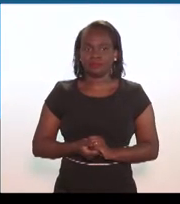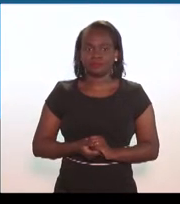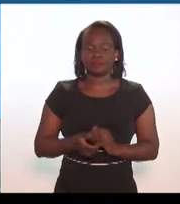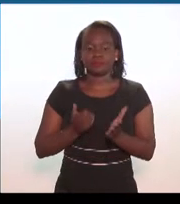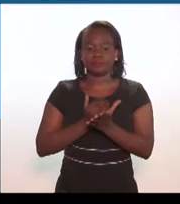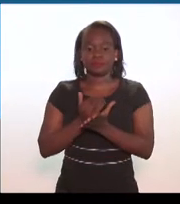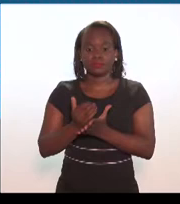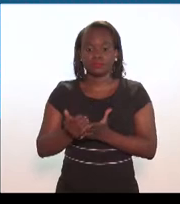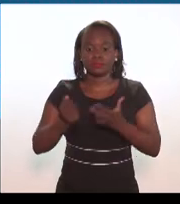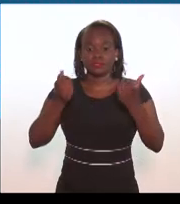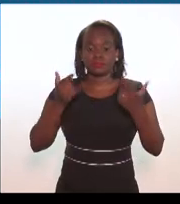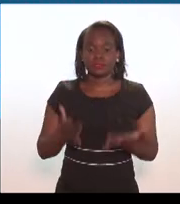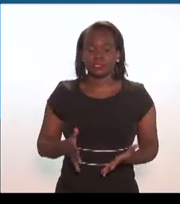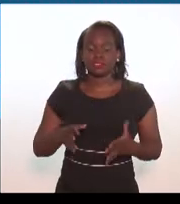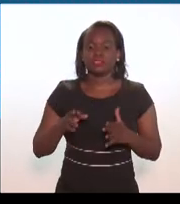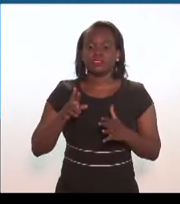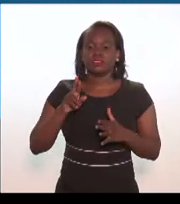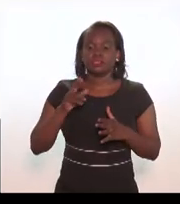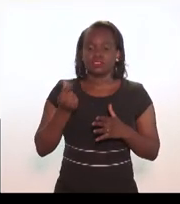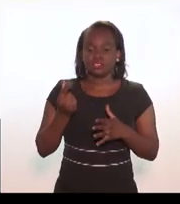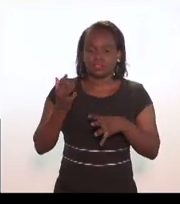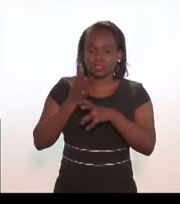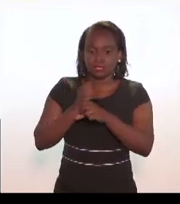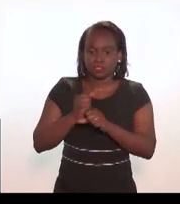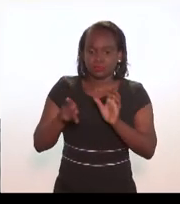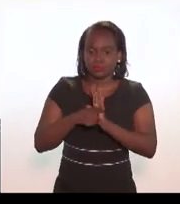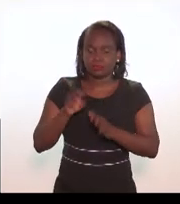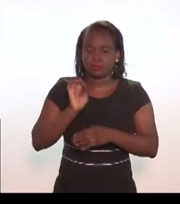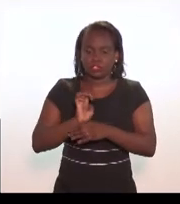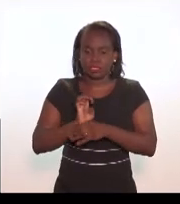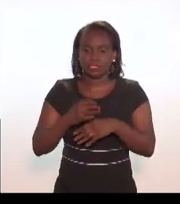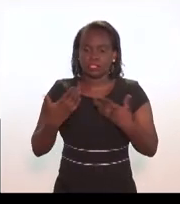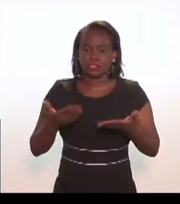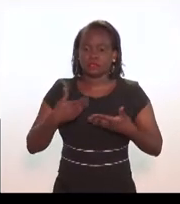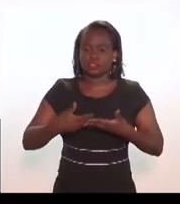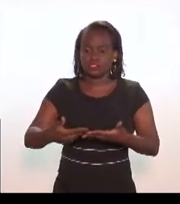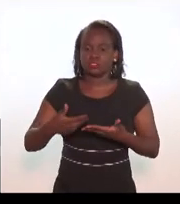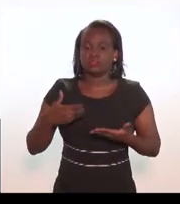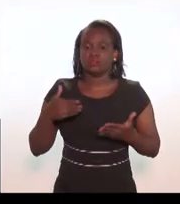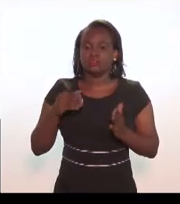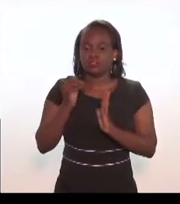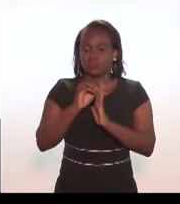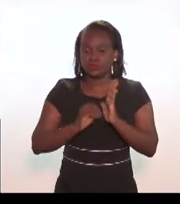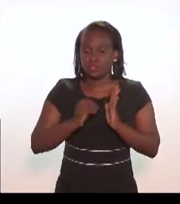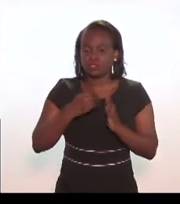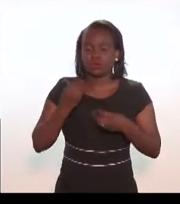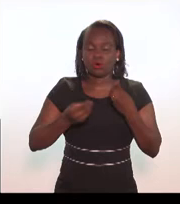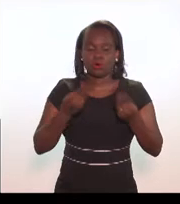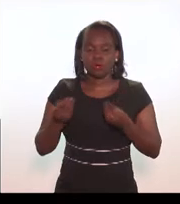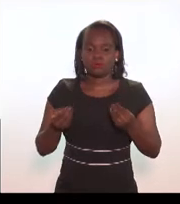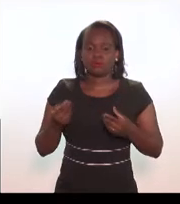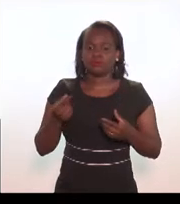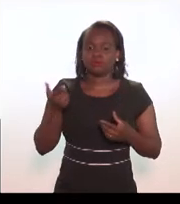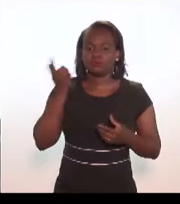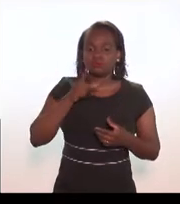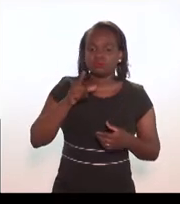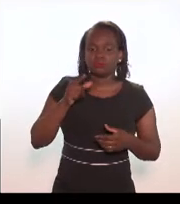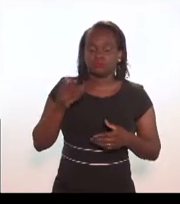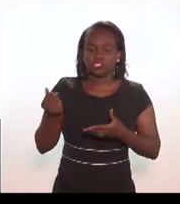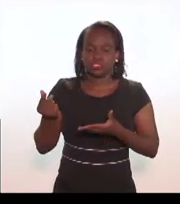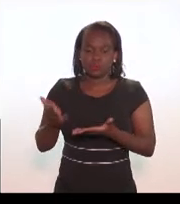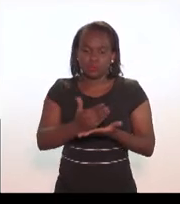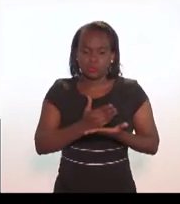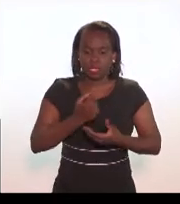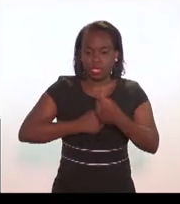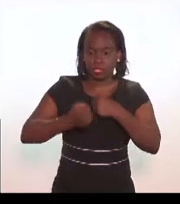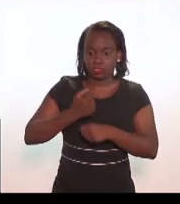Começar pela receita estadual, e aí, conforme solicitado no ofício, falar do desempenho da arrecadação, tanto em 2020